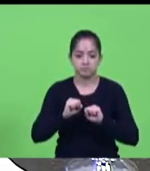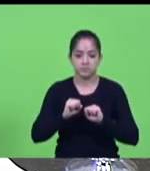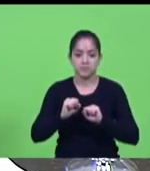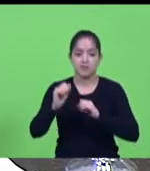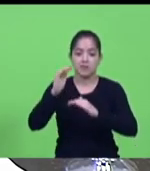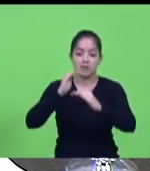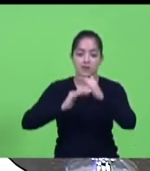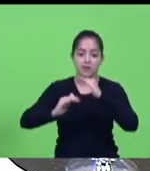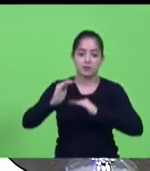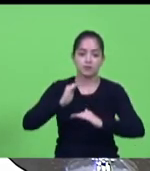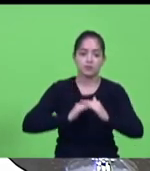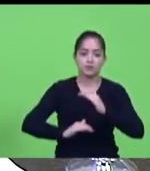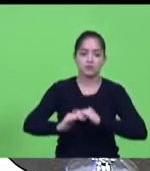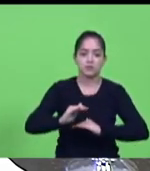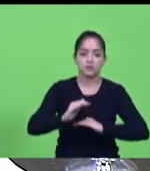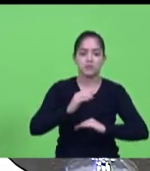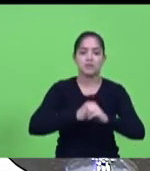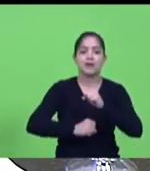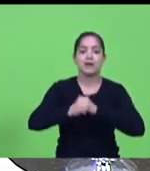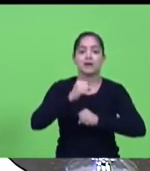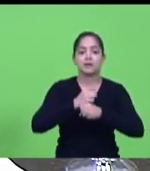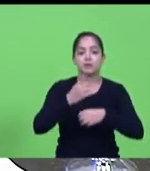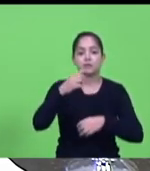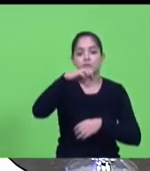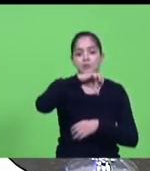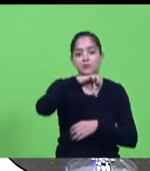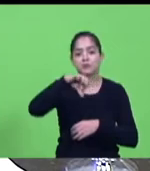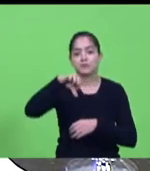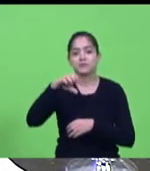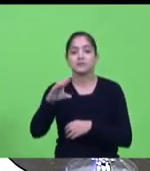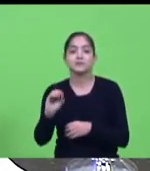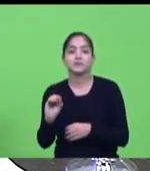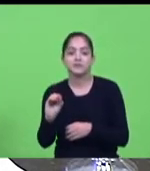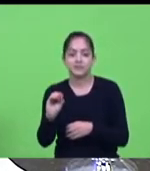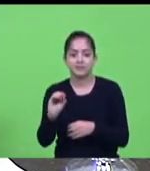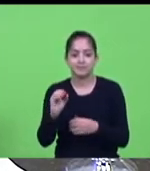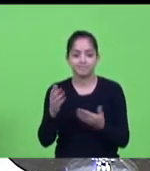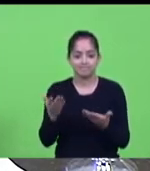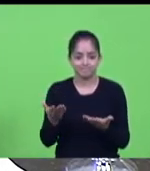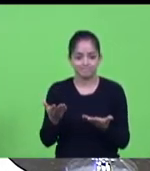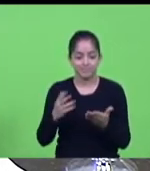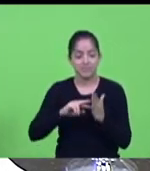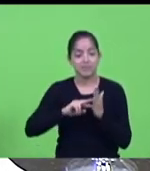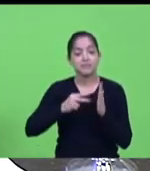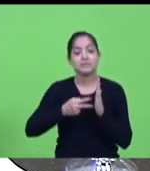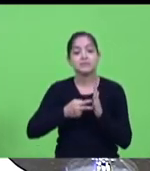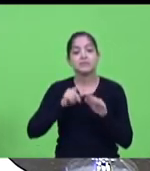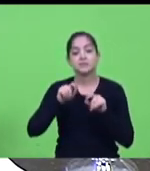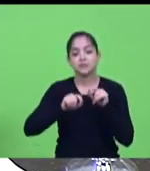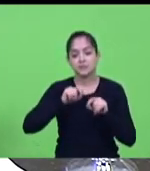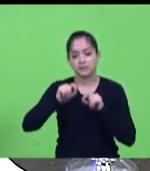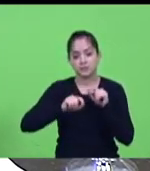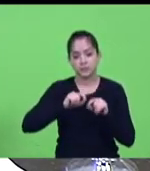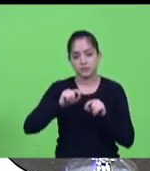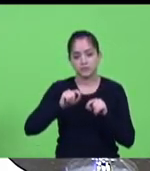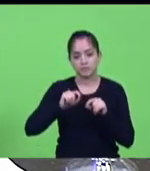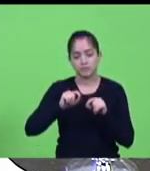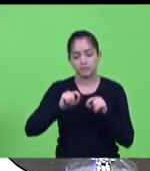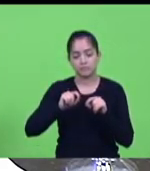retroceder a 1990. O que significaria isso?